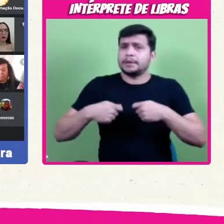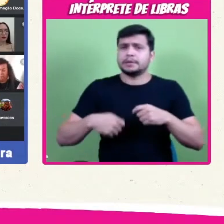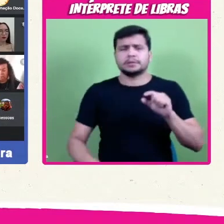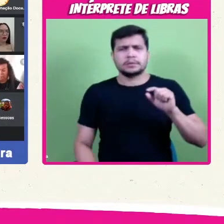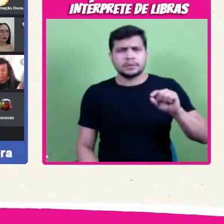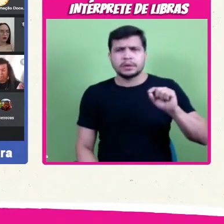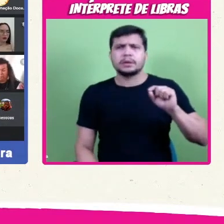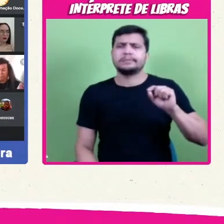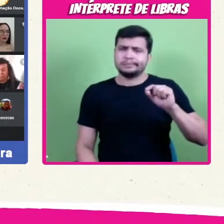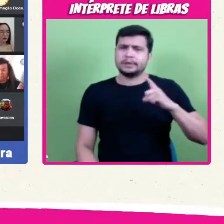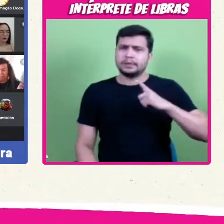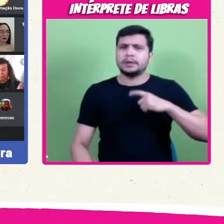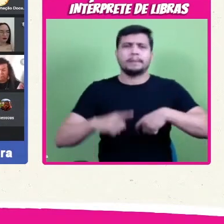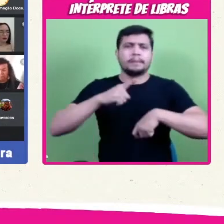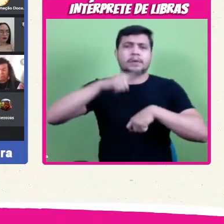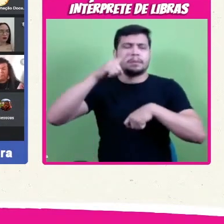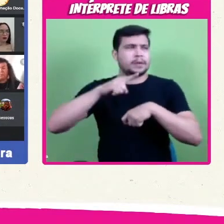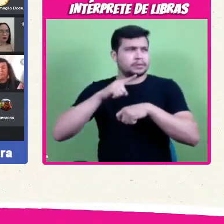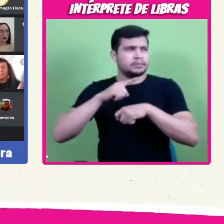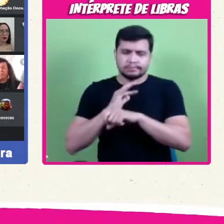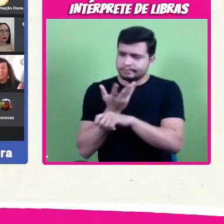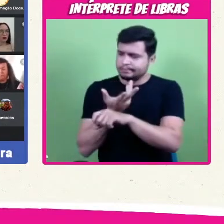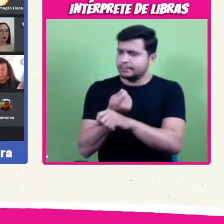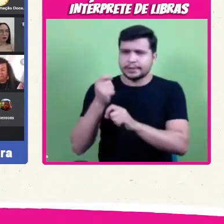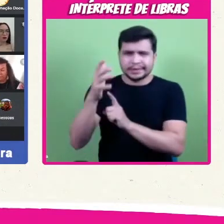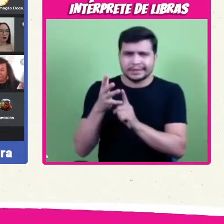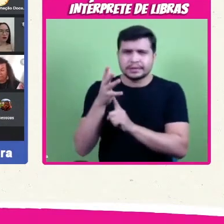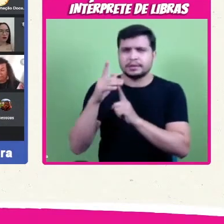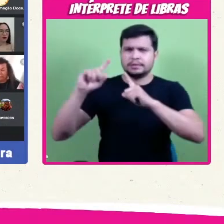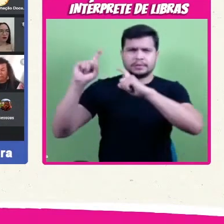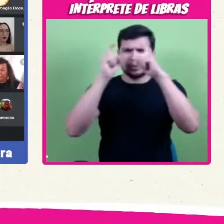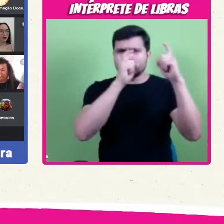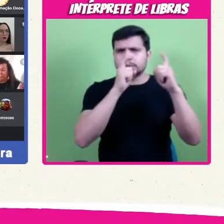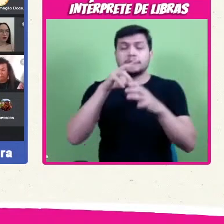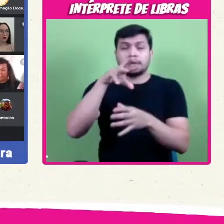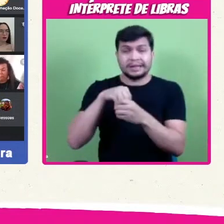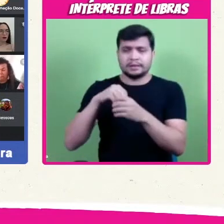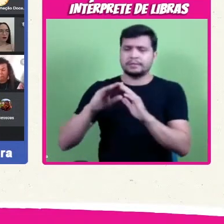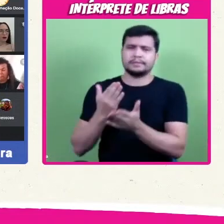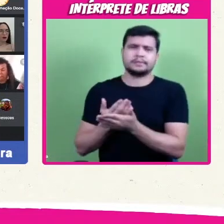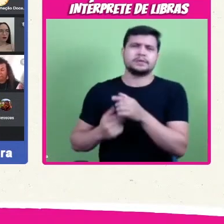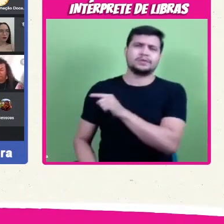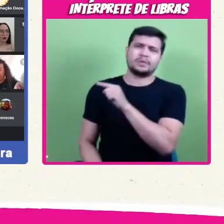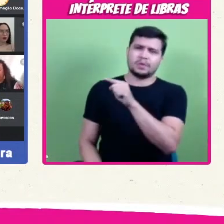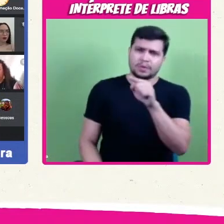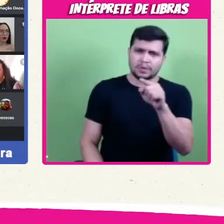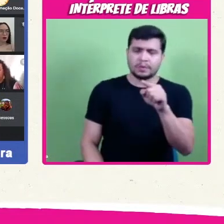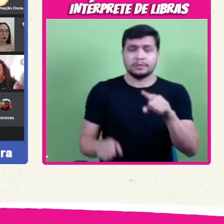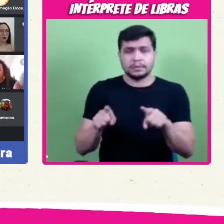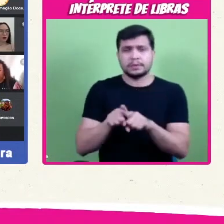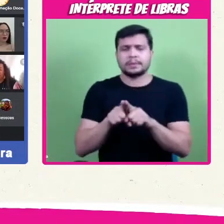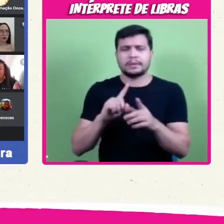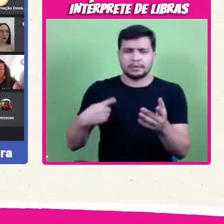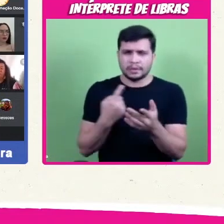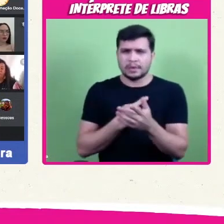trazer estes debates para o chão da escola pública, para a compreensão que nós